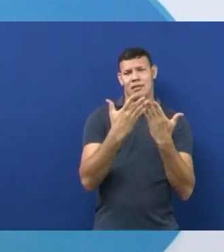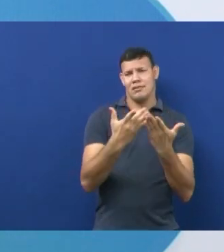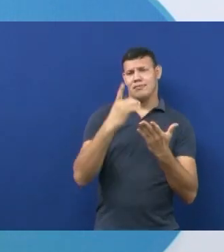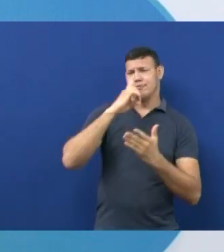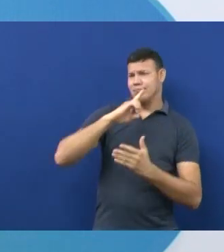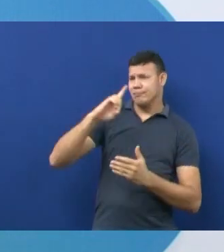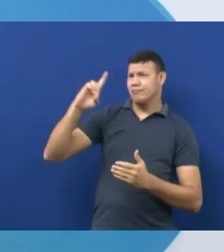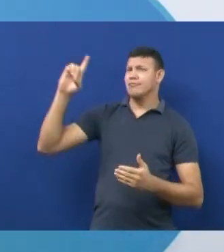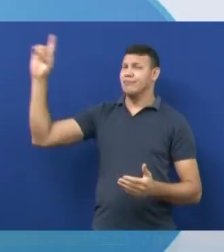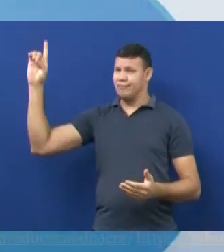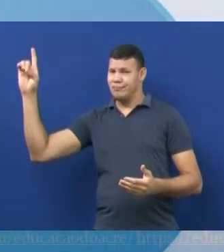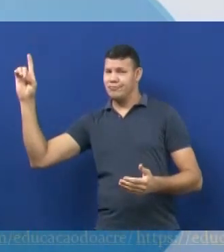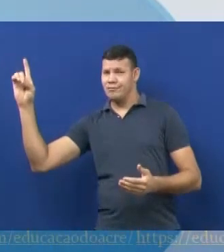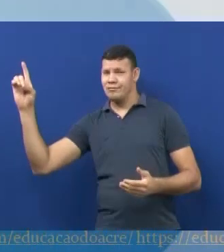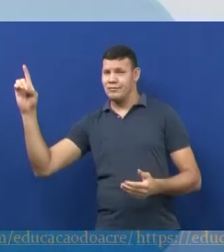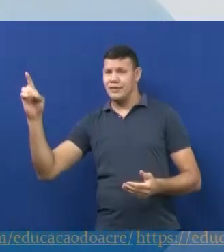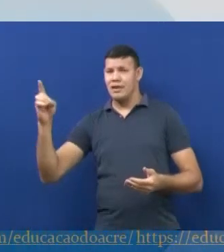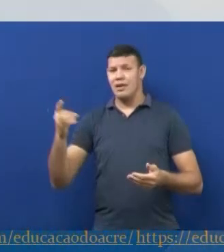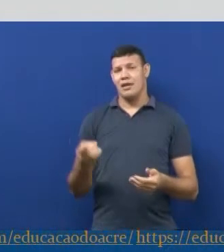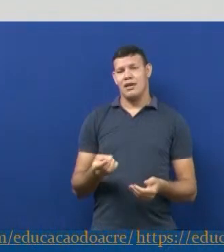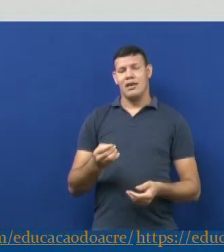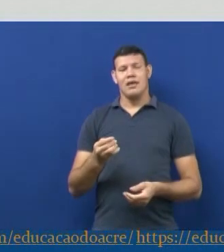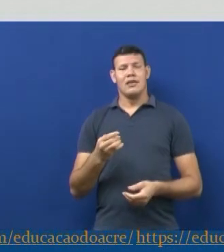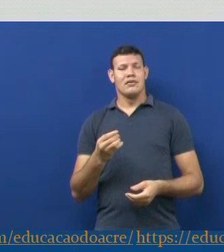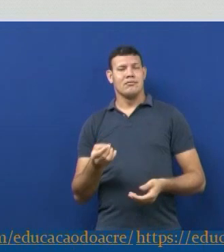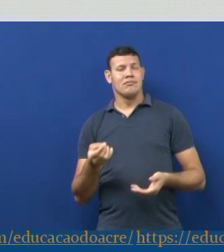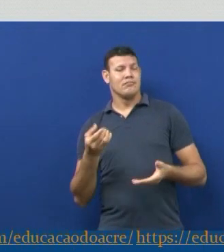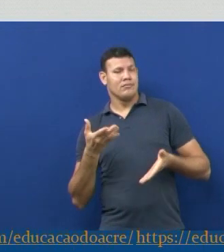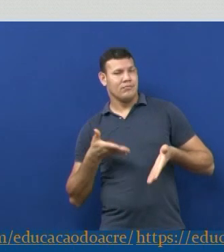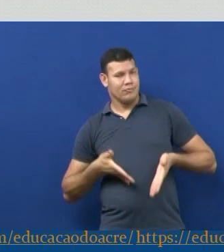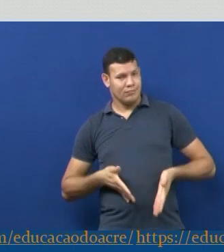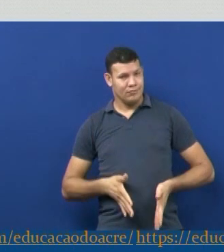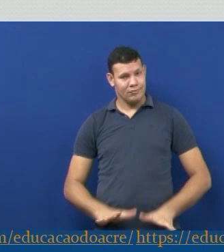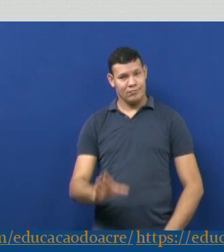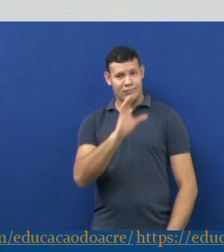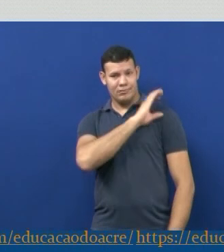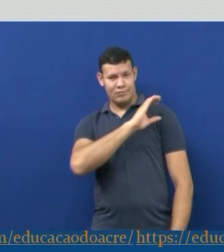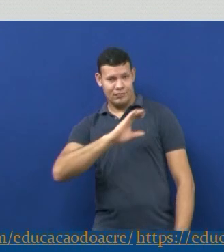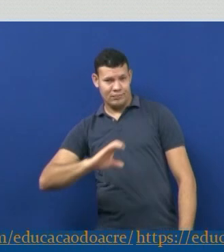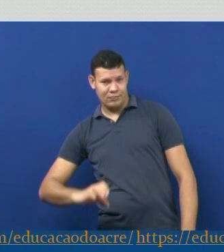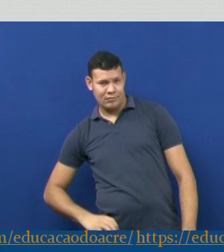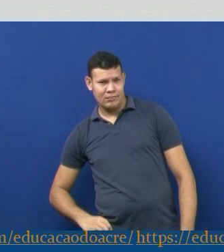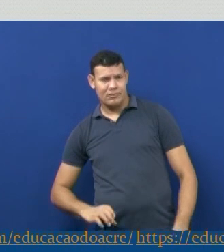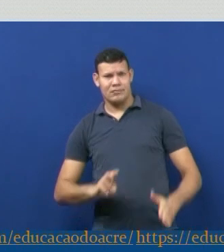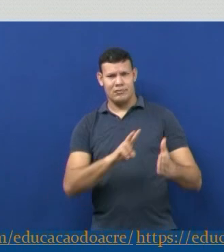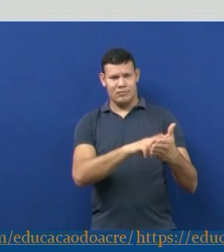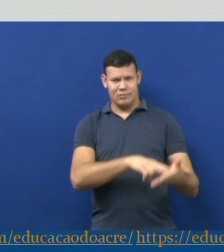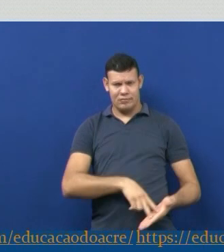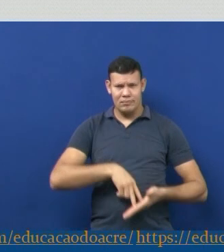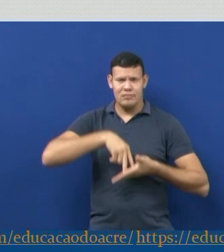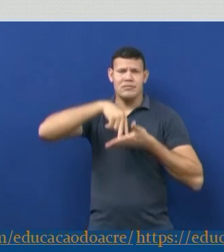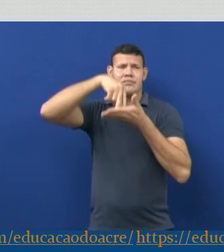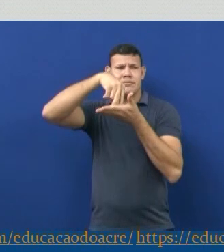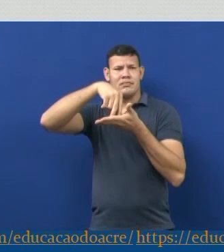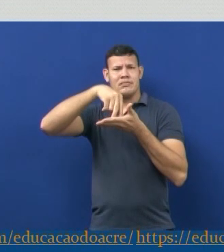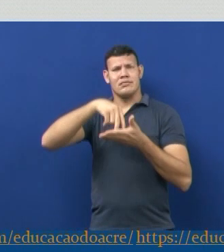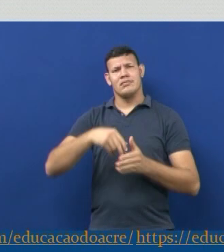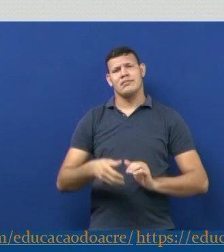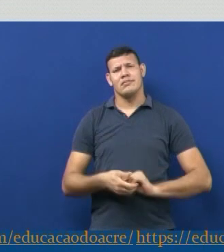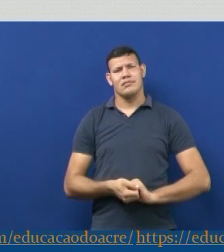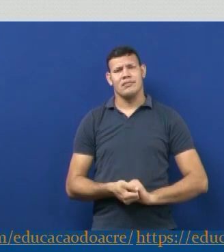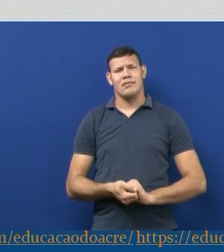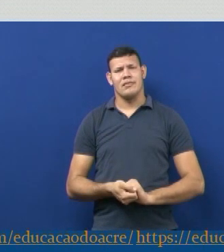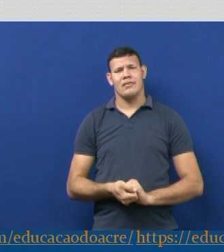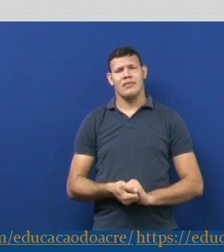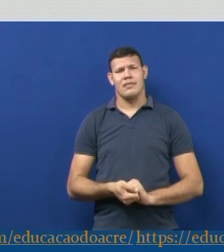de Cristo, nascimento e ressurreição dele, sobre o céu e sobre o inferno. Geralmente,